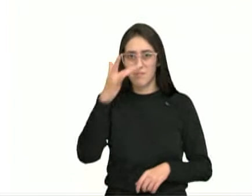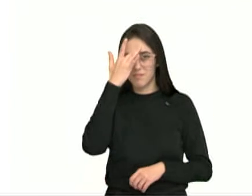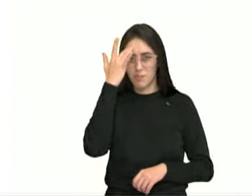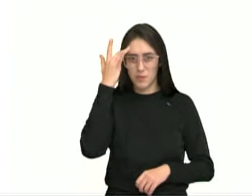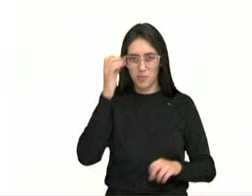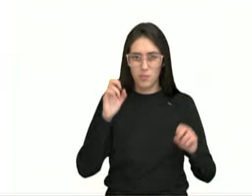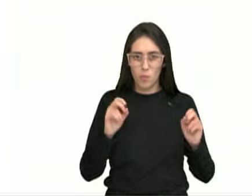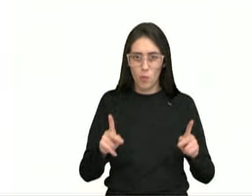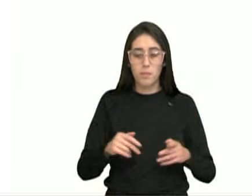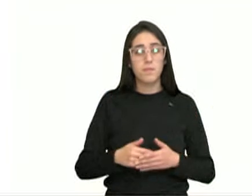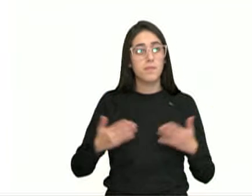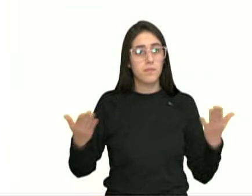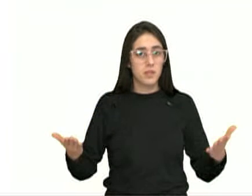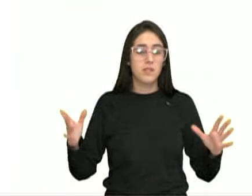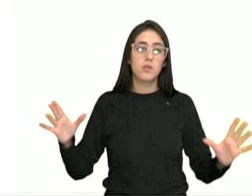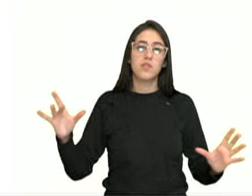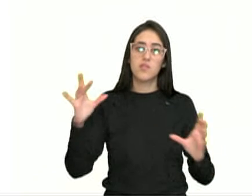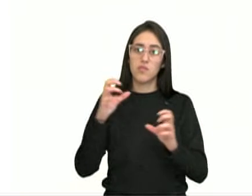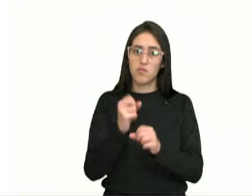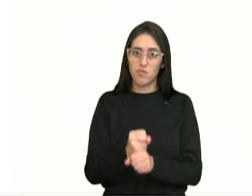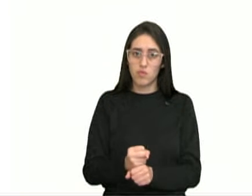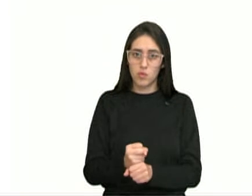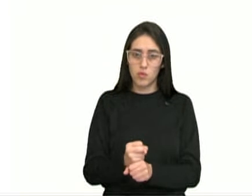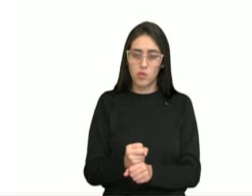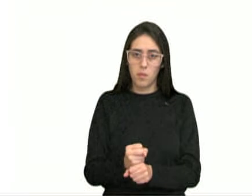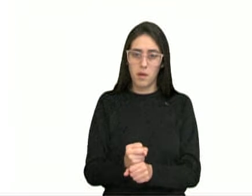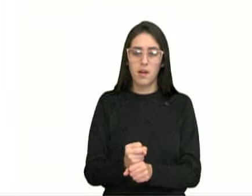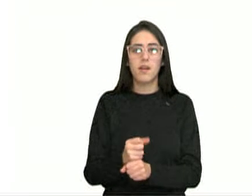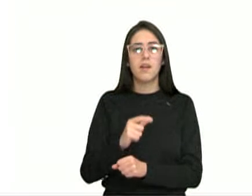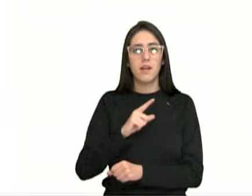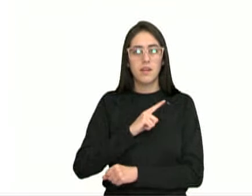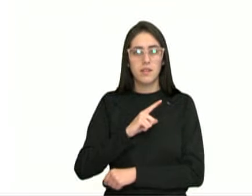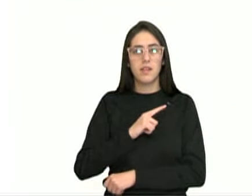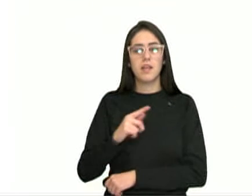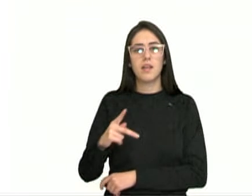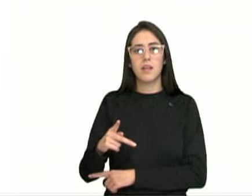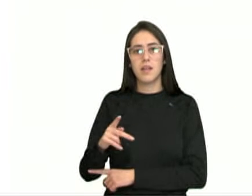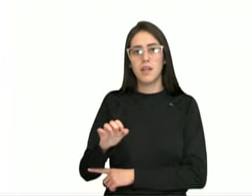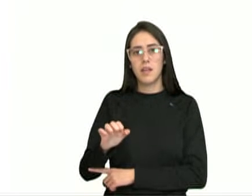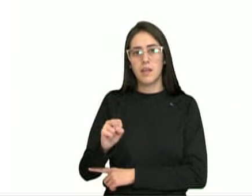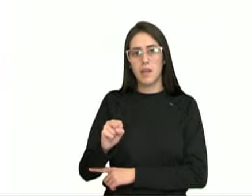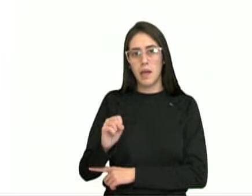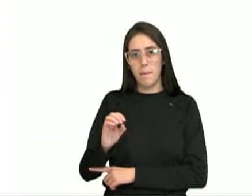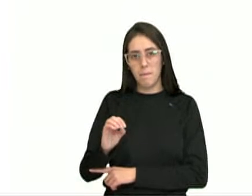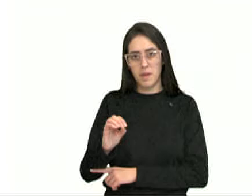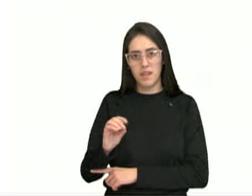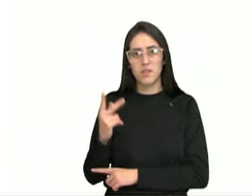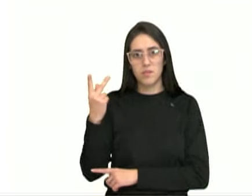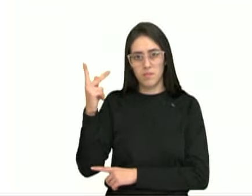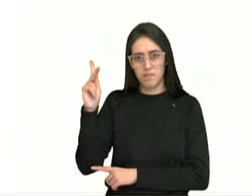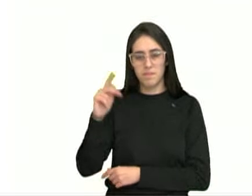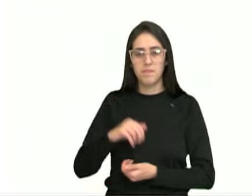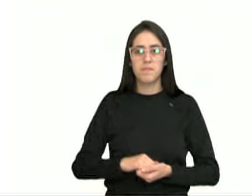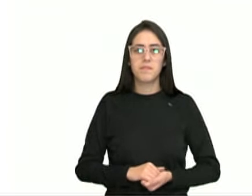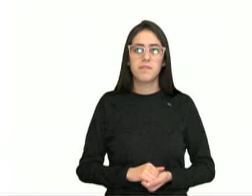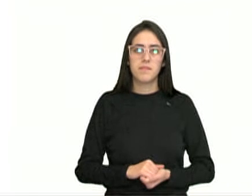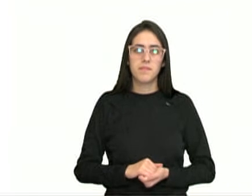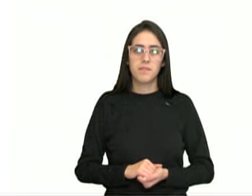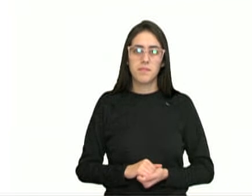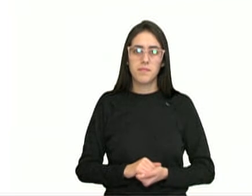ok? Então, eu vou somar essas quantidades e vou ter o peso para o cálculo dessa média ponderada.